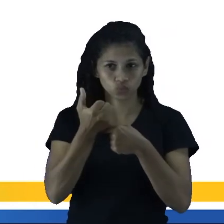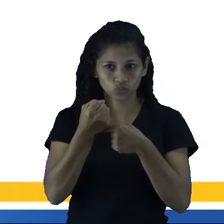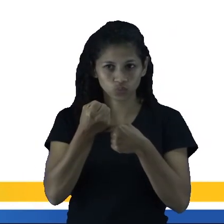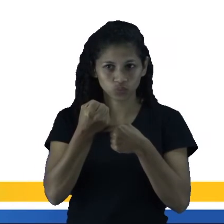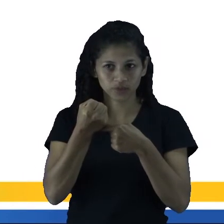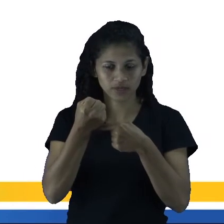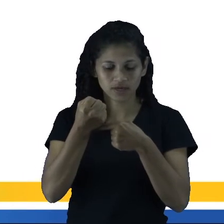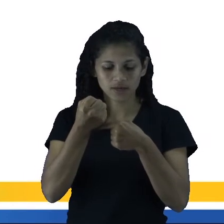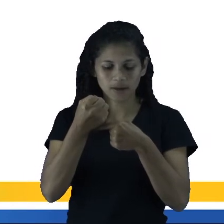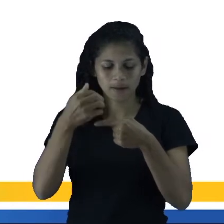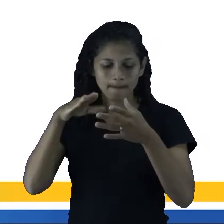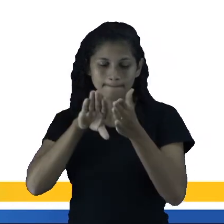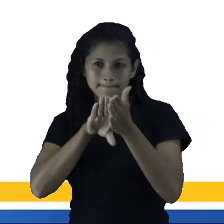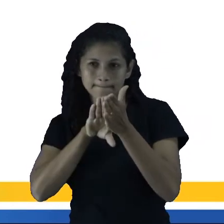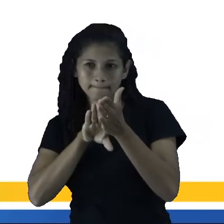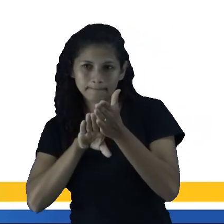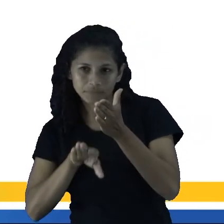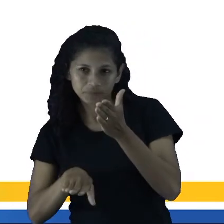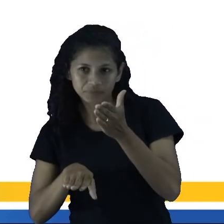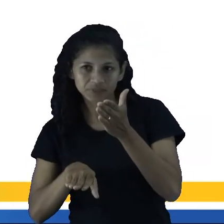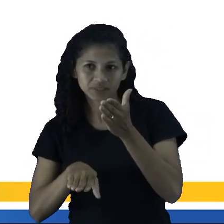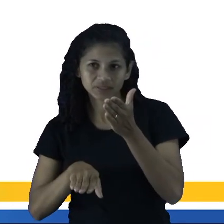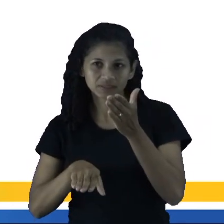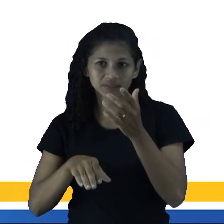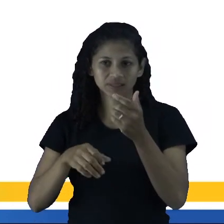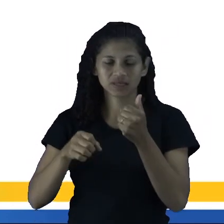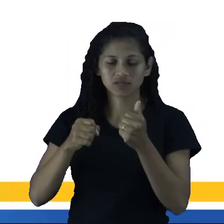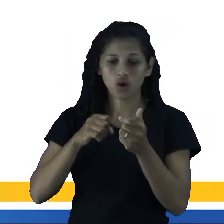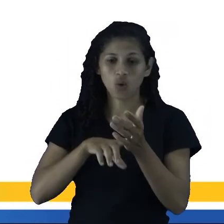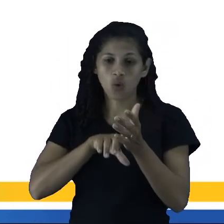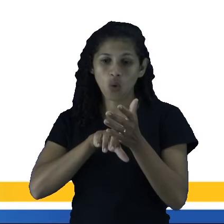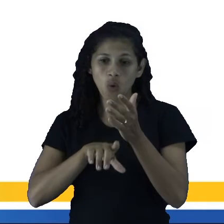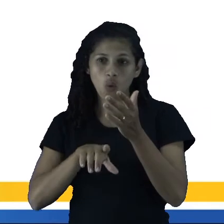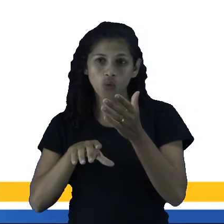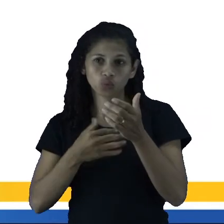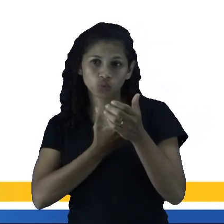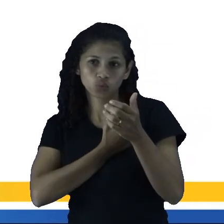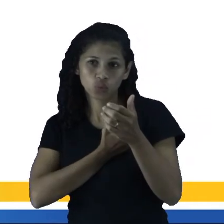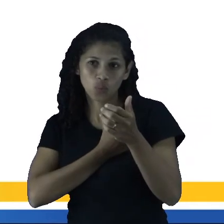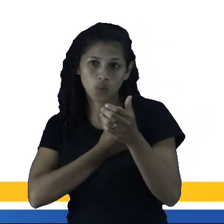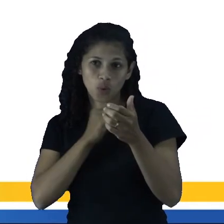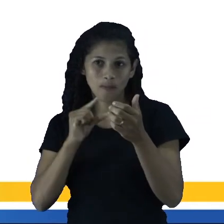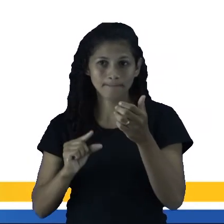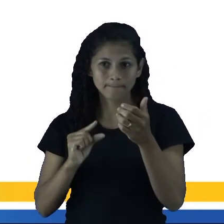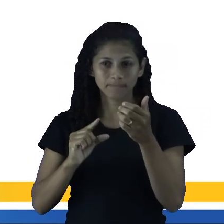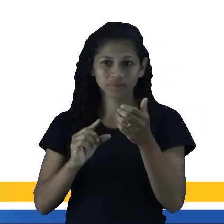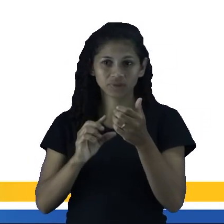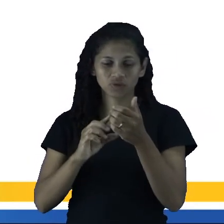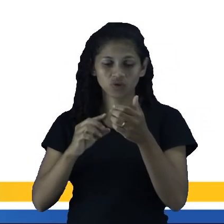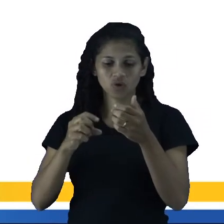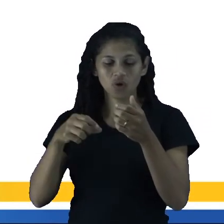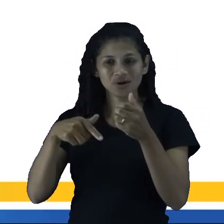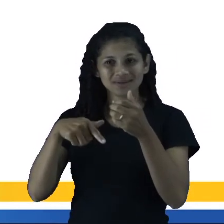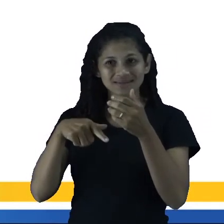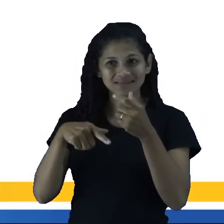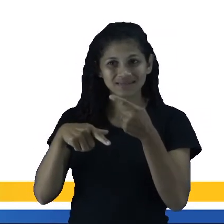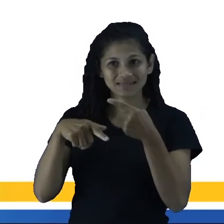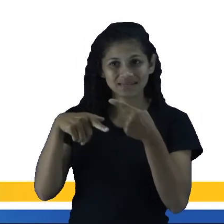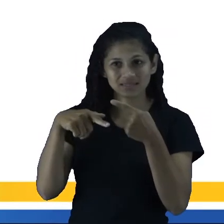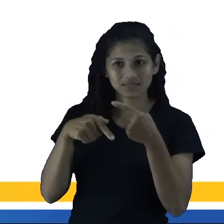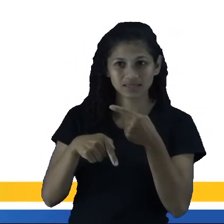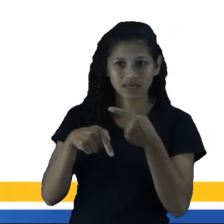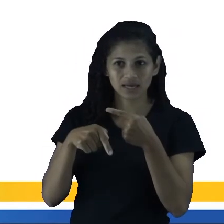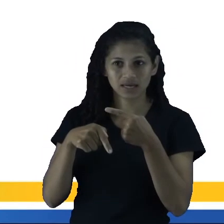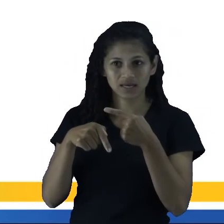7. Ok? Então, o que eu vou fazer? Decresce esse 10 até chegar no 7 para cancelar.